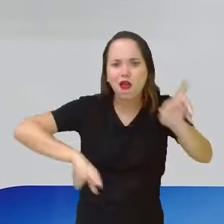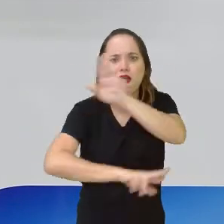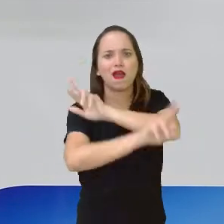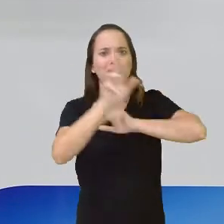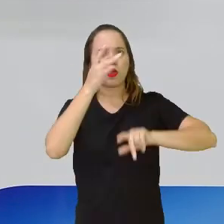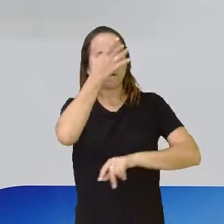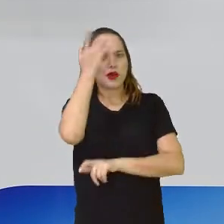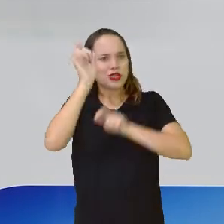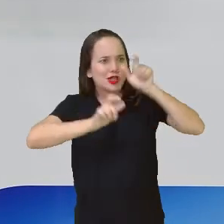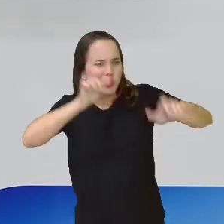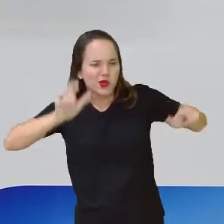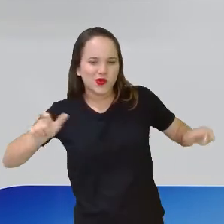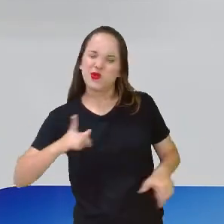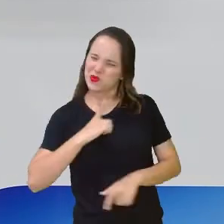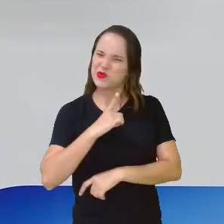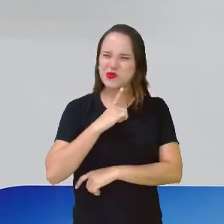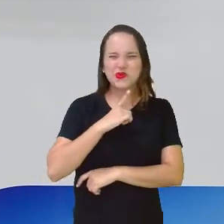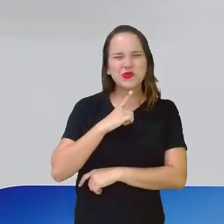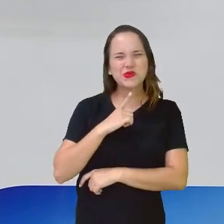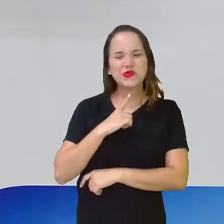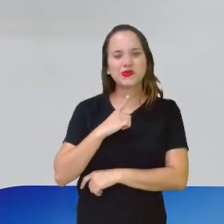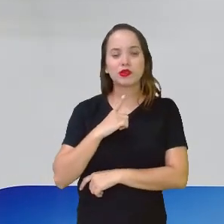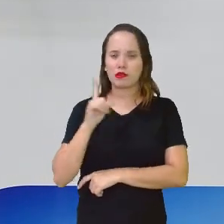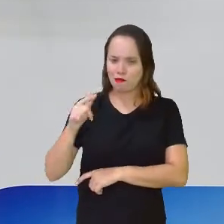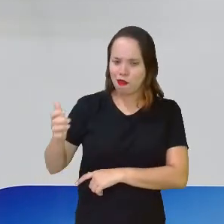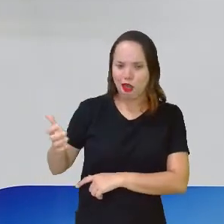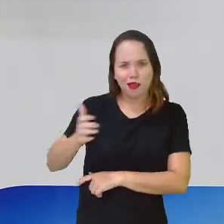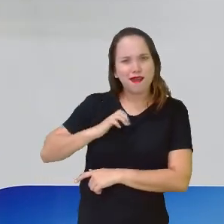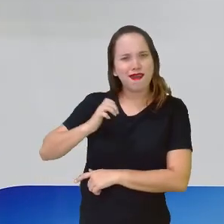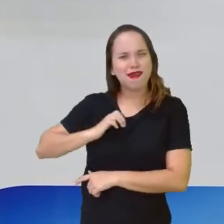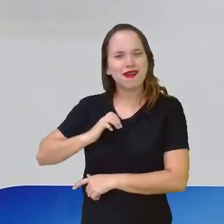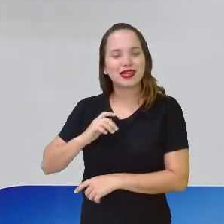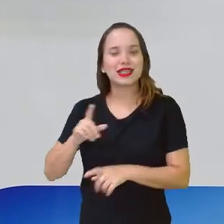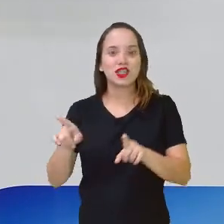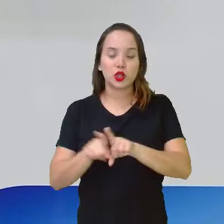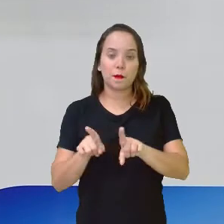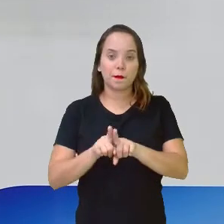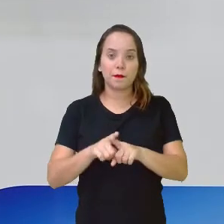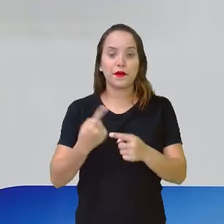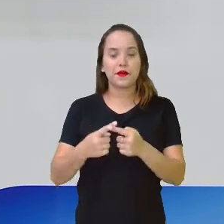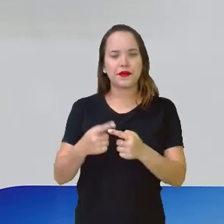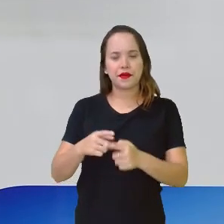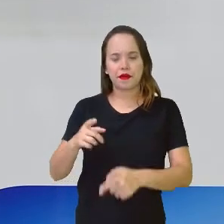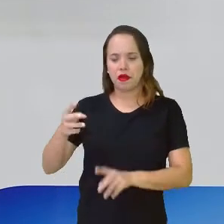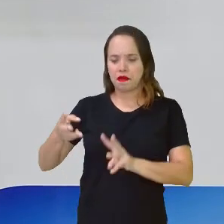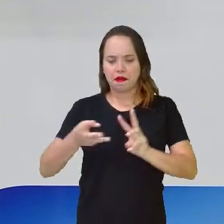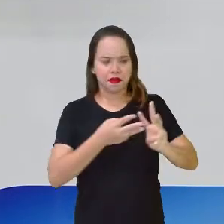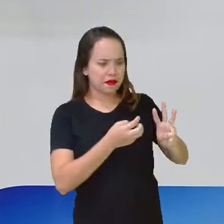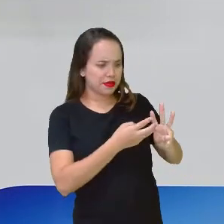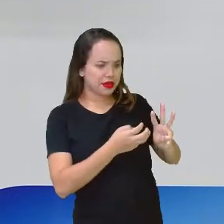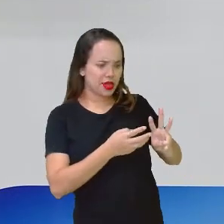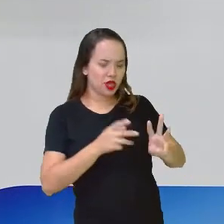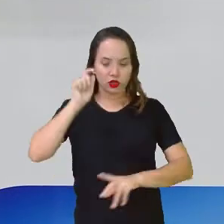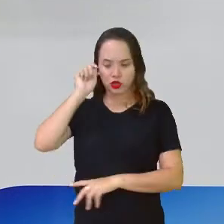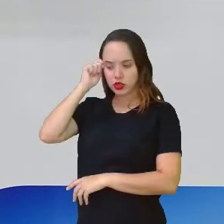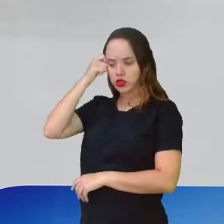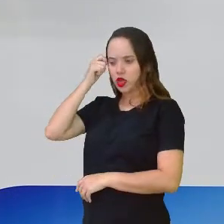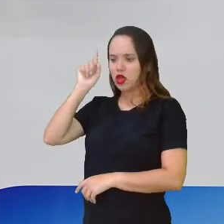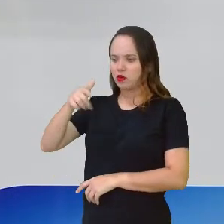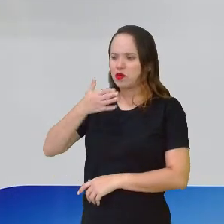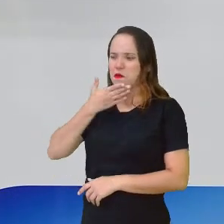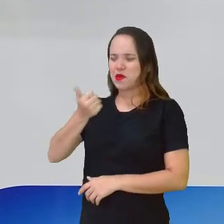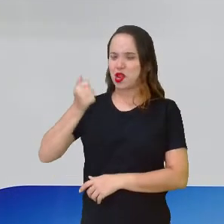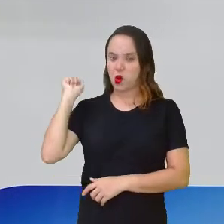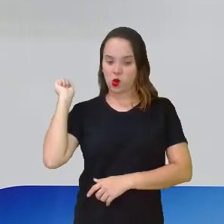dessas pessoas que a gente tem. Estou dizendo com isso que indígenas, negros, são melhores que pessoas brancas? De forma